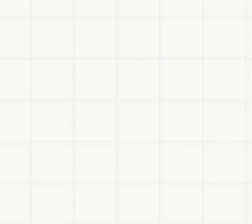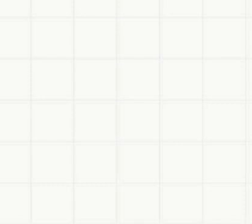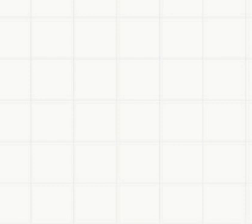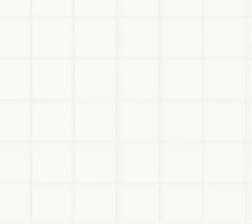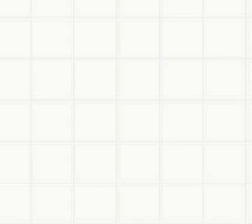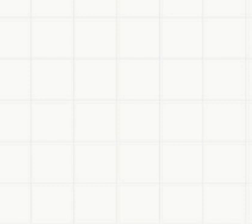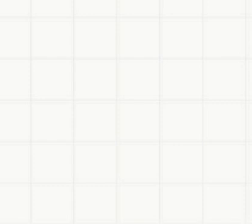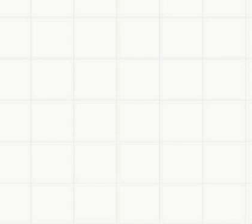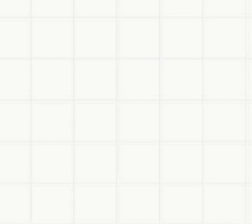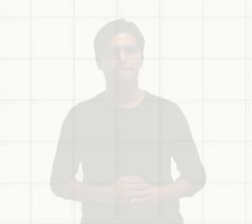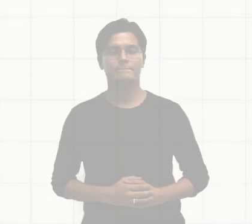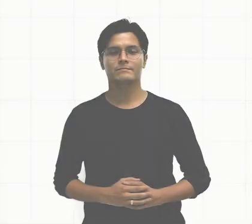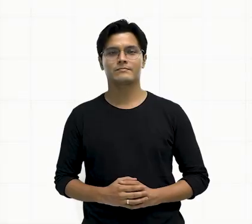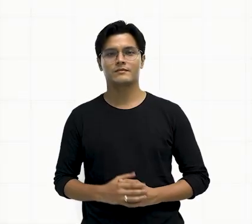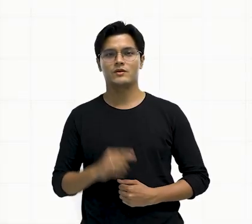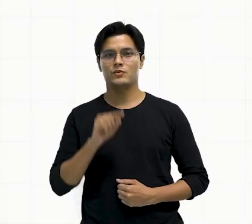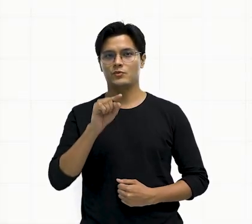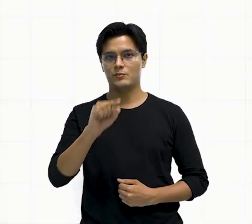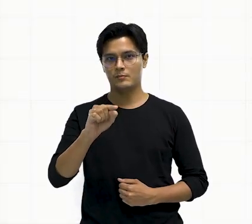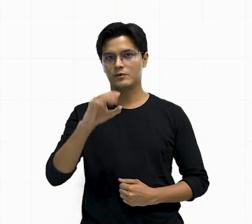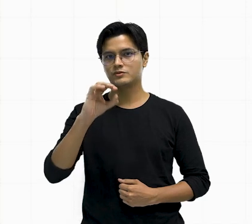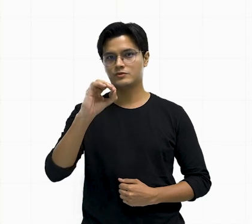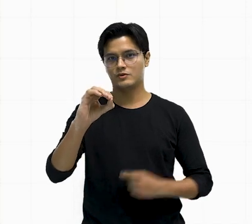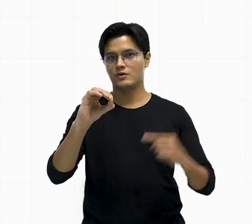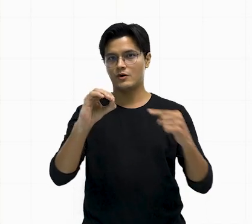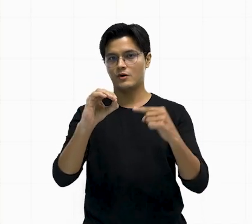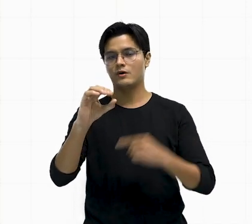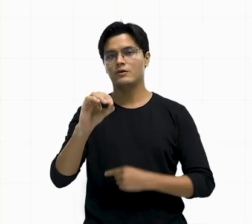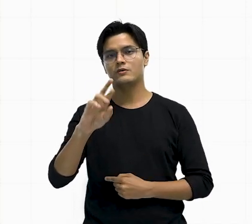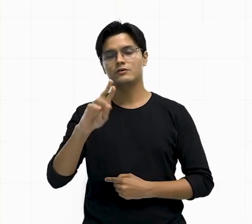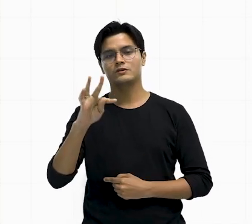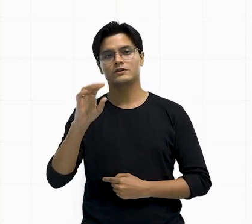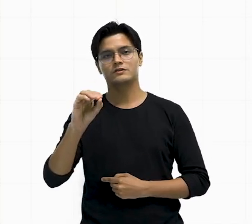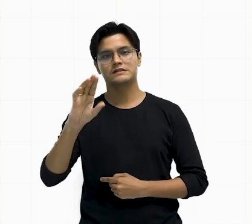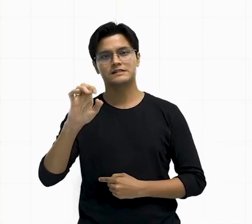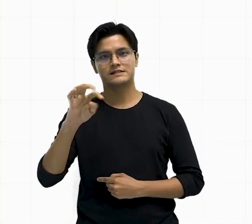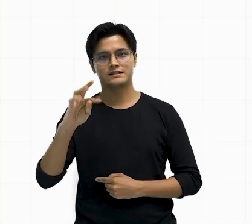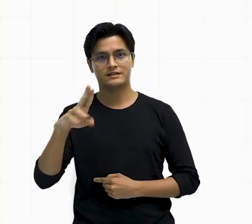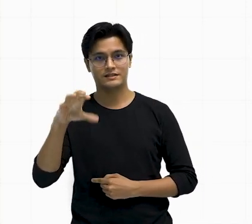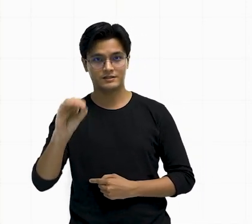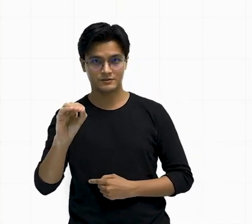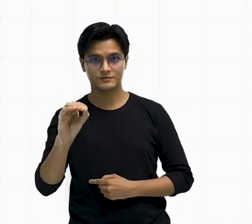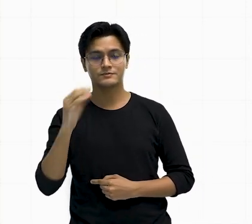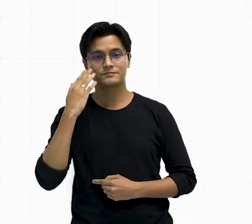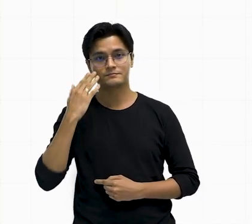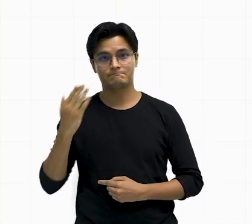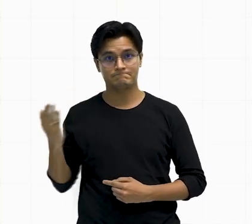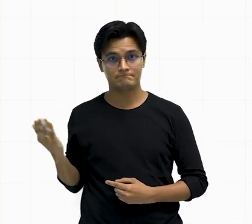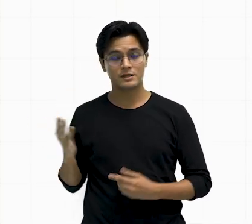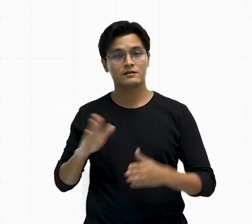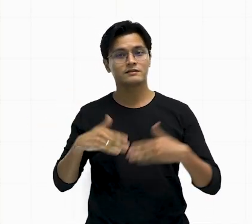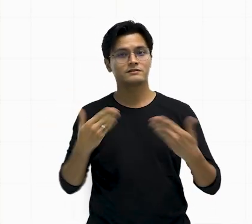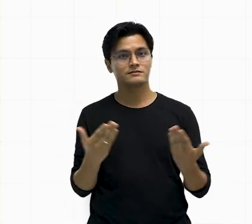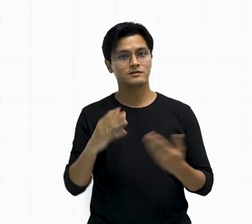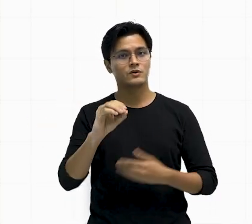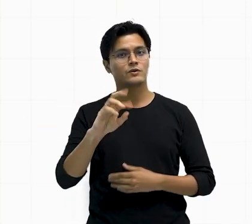você identificar. Beleza? Então, o ortocentro é o